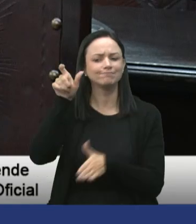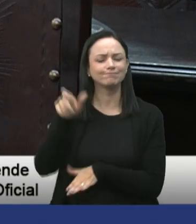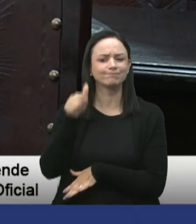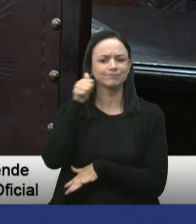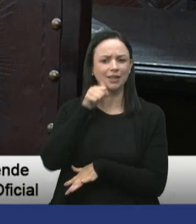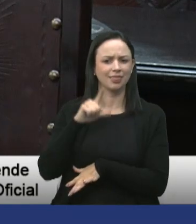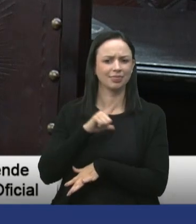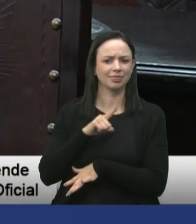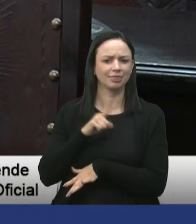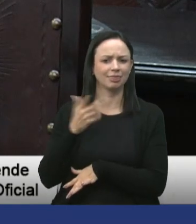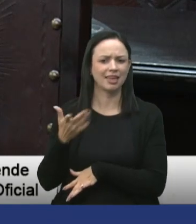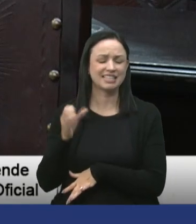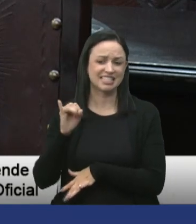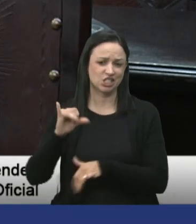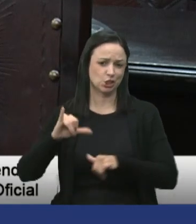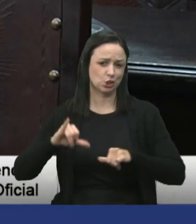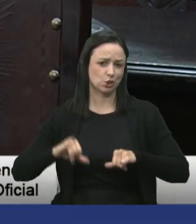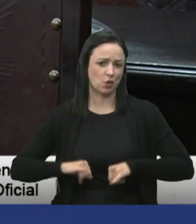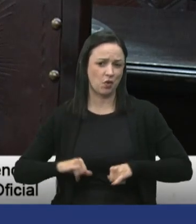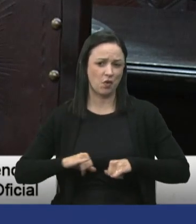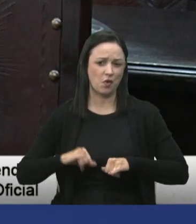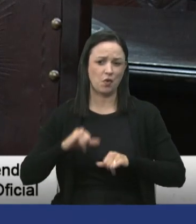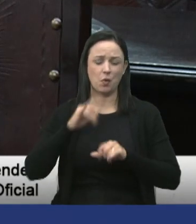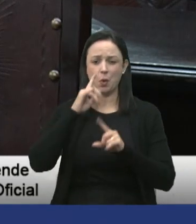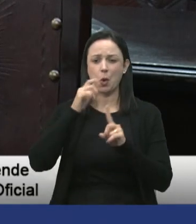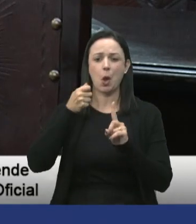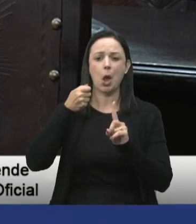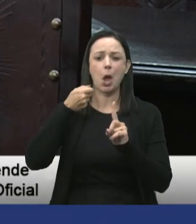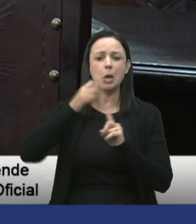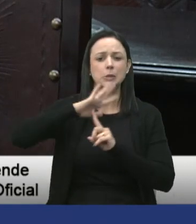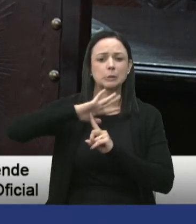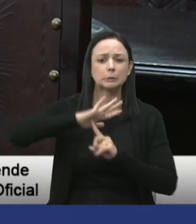elas já sofreram algum tipo de discriminação por gênero,